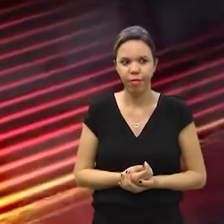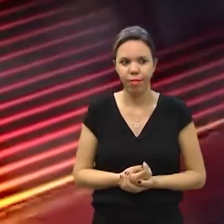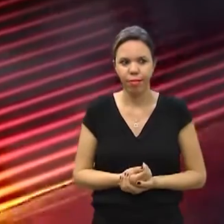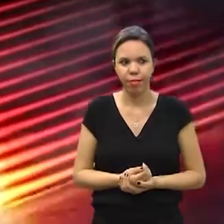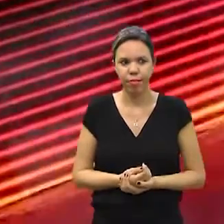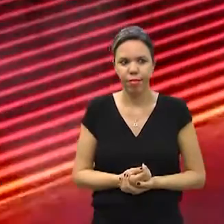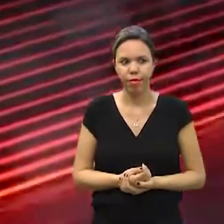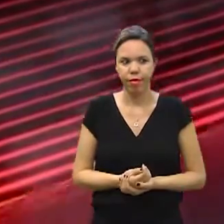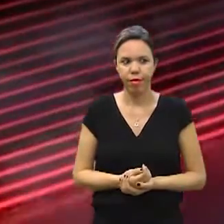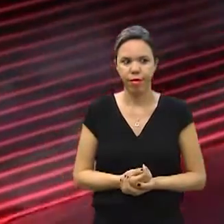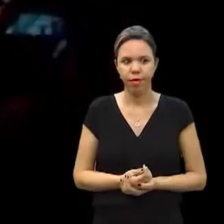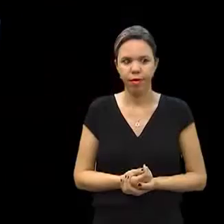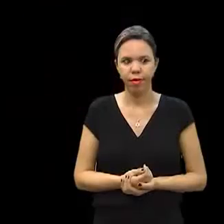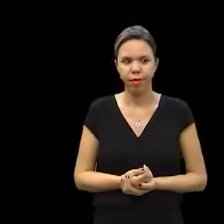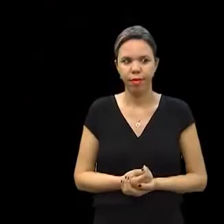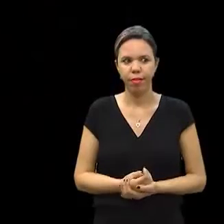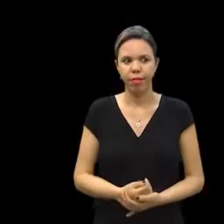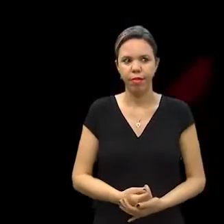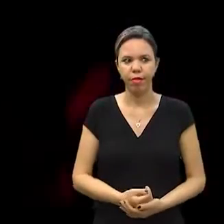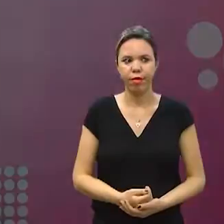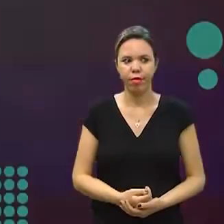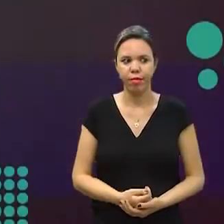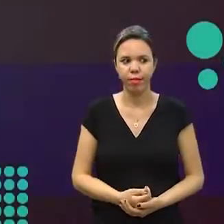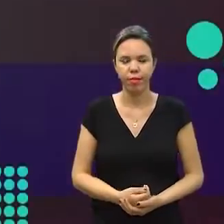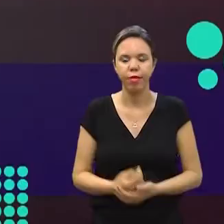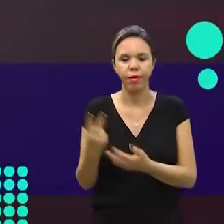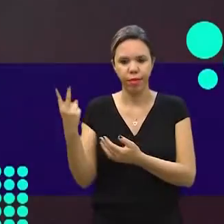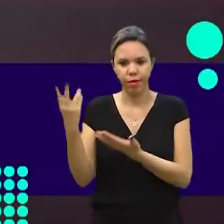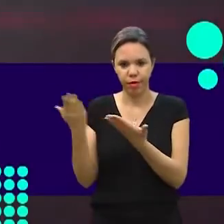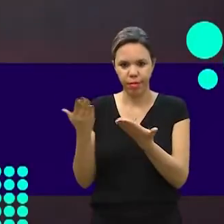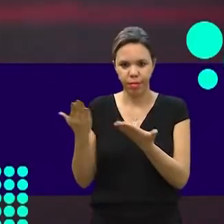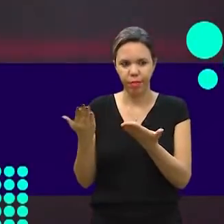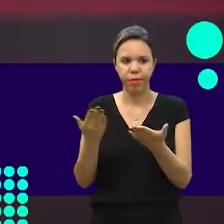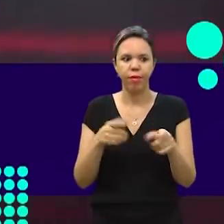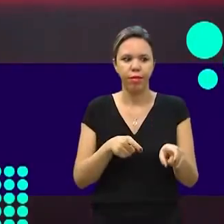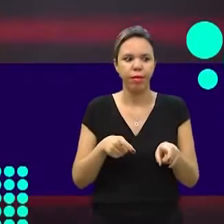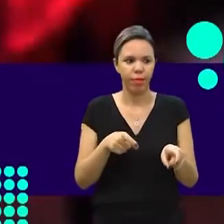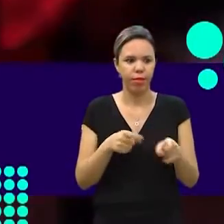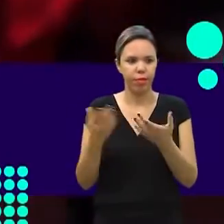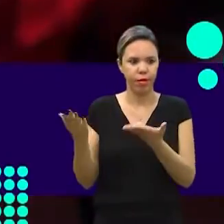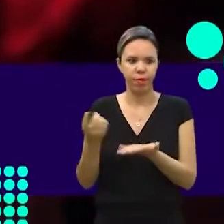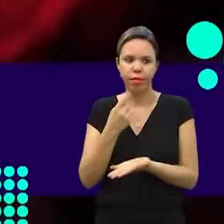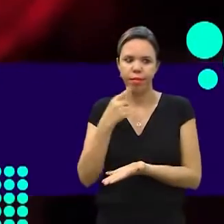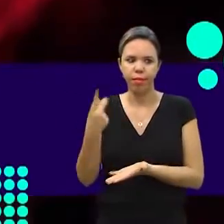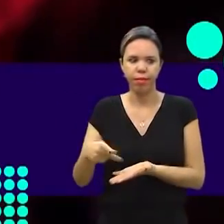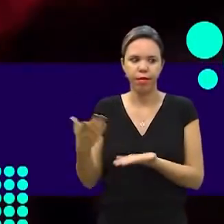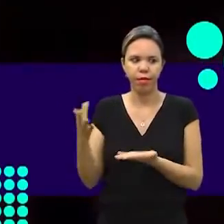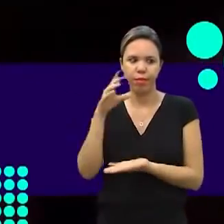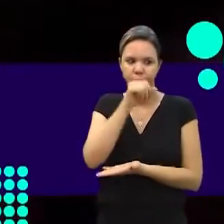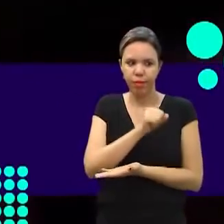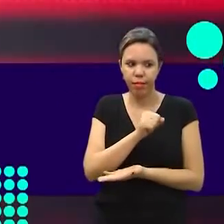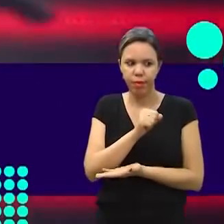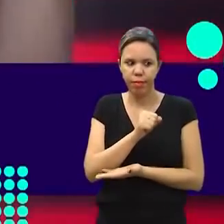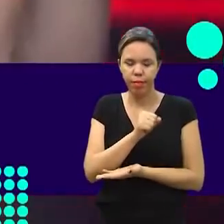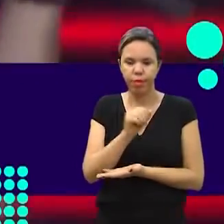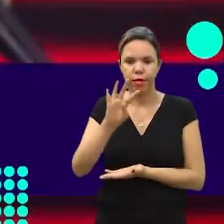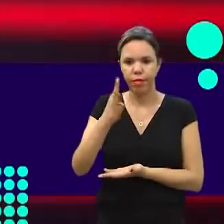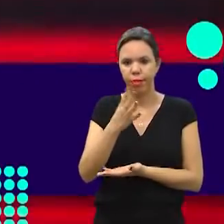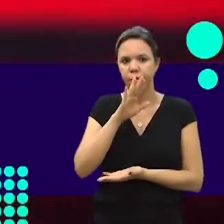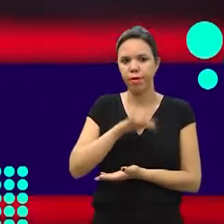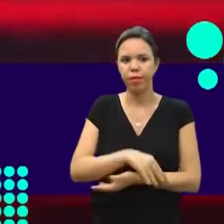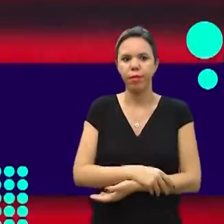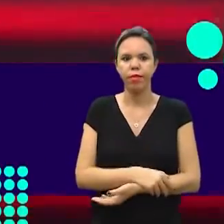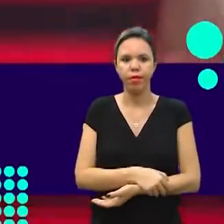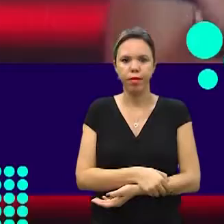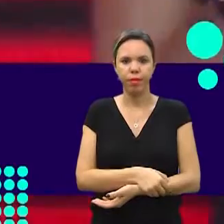Confira! Quando a gente ama é assim. Vai ter Henrique e Diego na Fazenda Santa Margarida, em Campinas, no sábado,